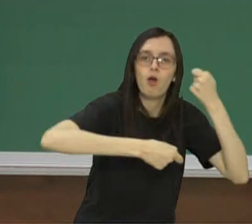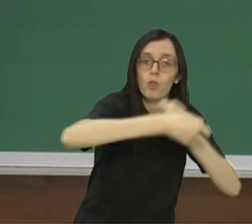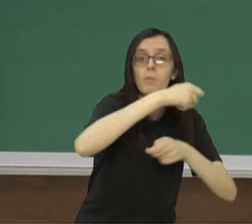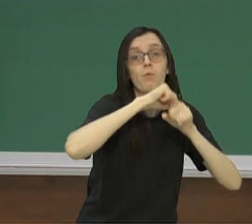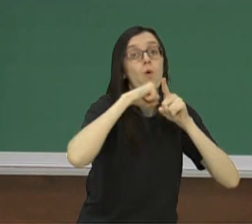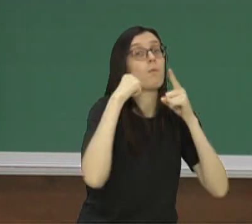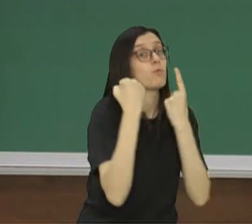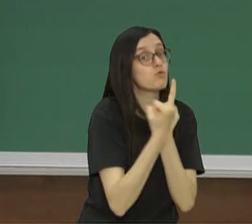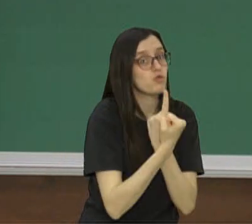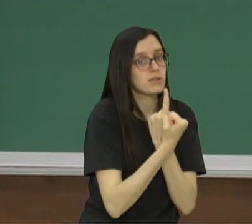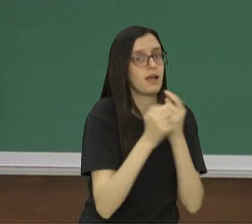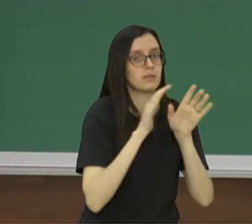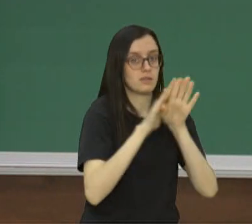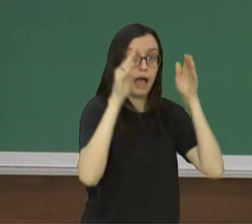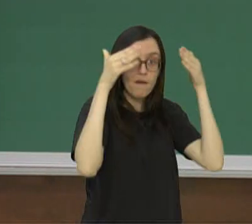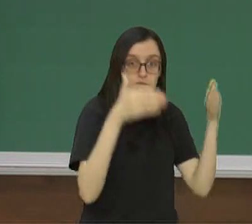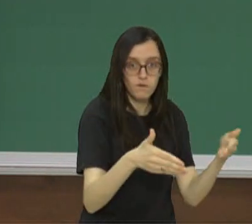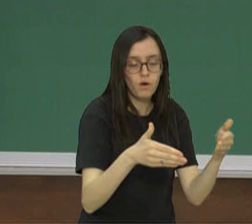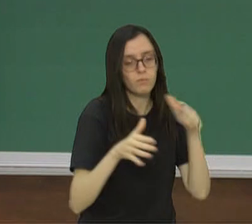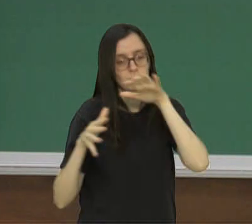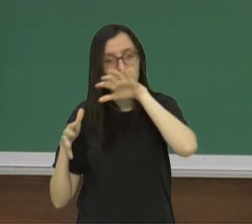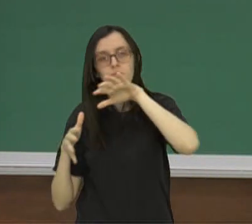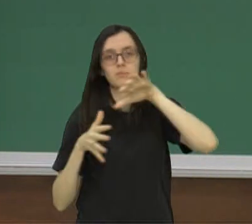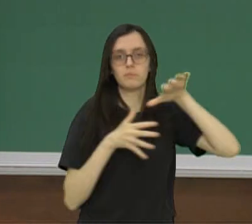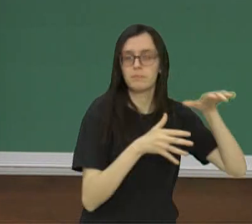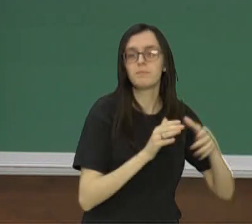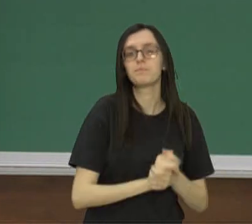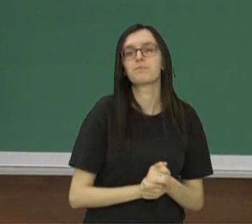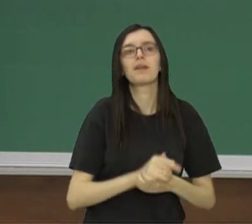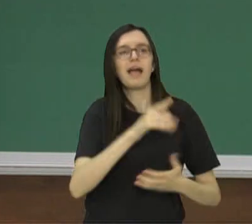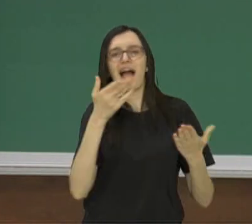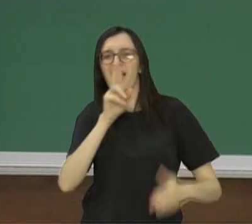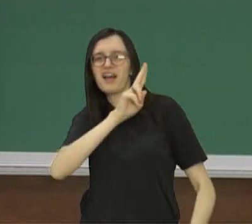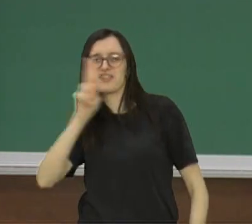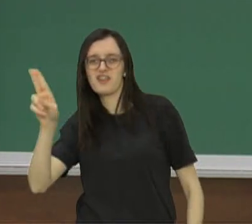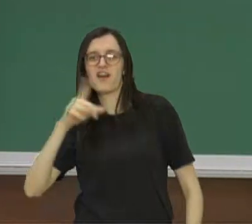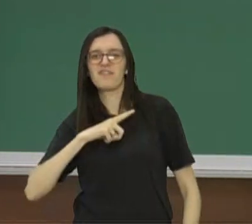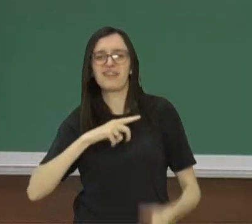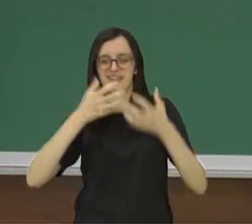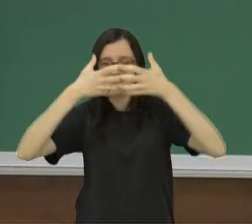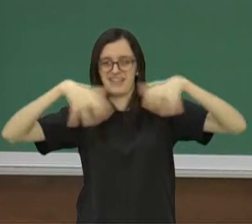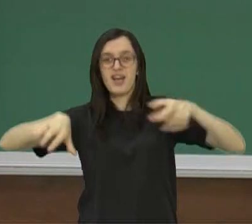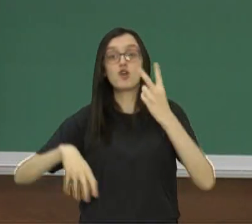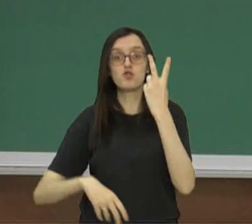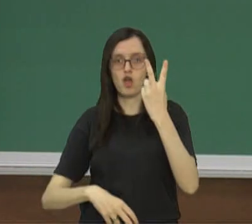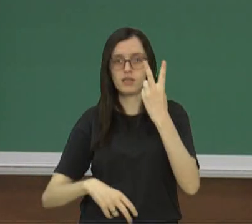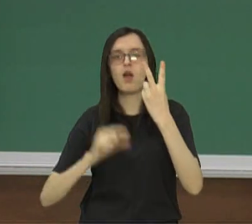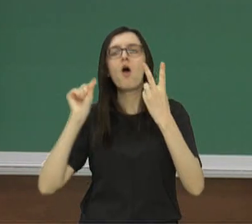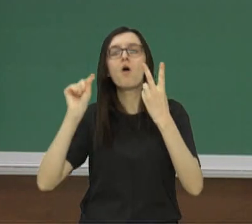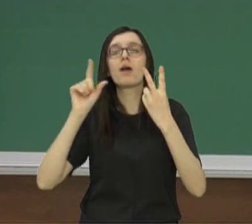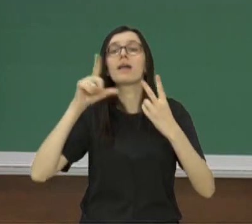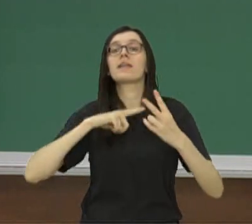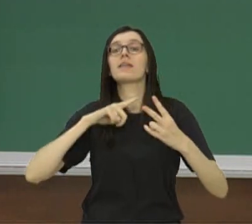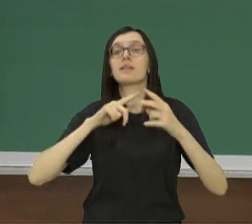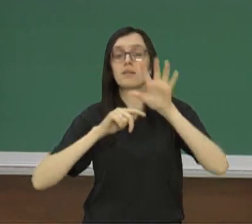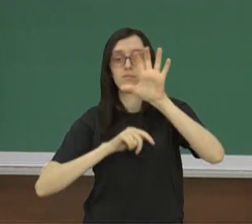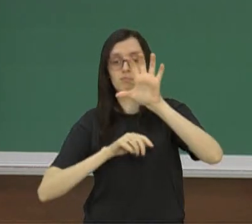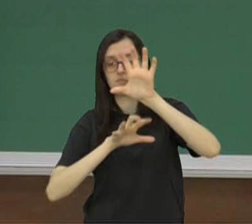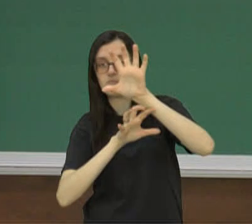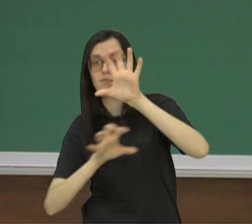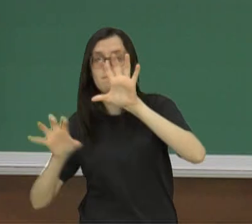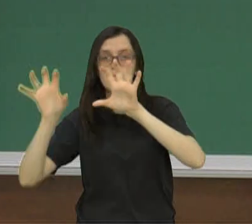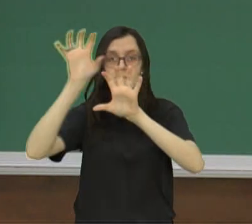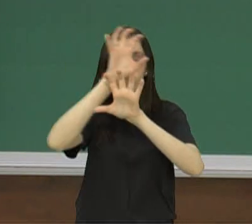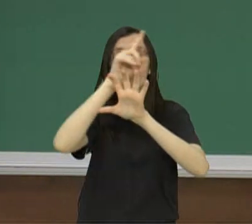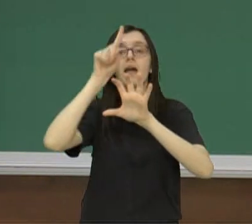eles, econômicas e sociais. A divisão em regiões intermediárias e regiões imediatas vai congregar a questão